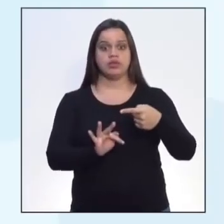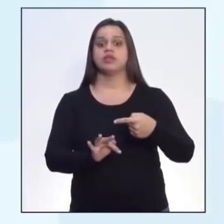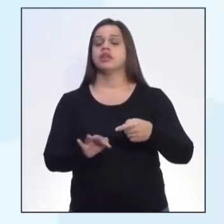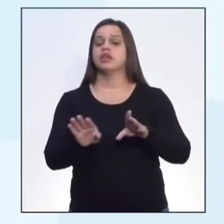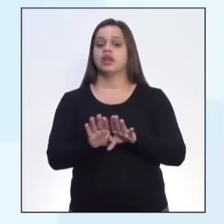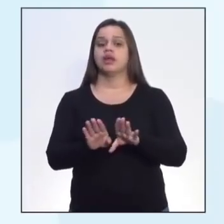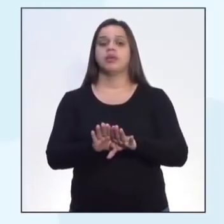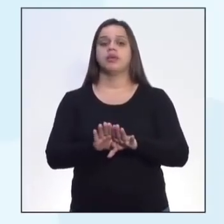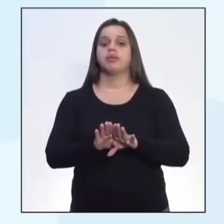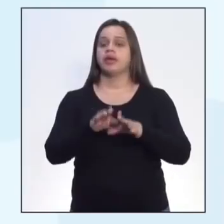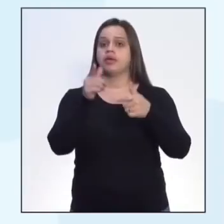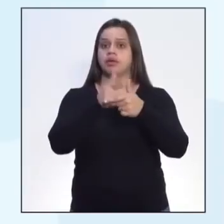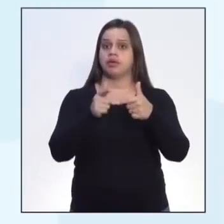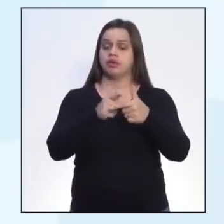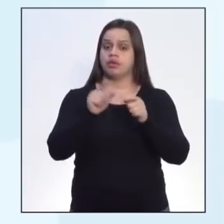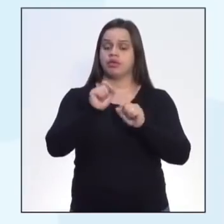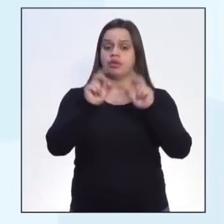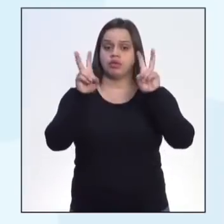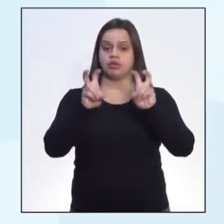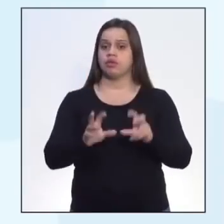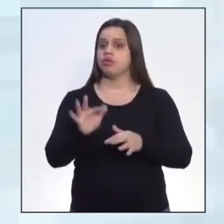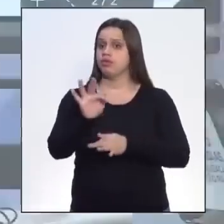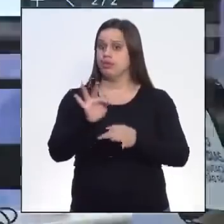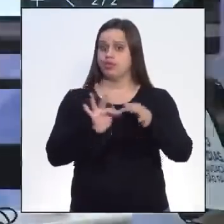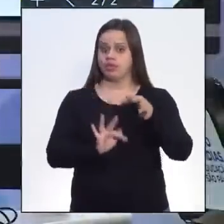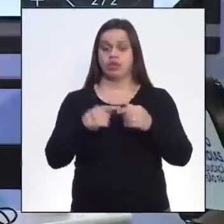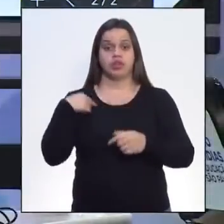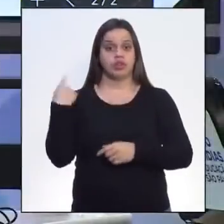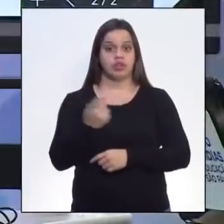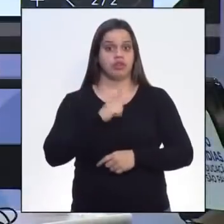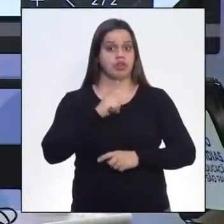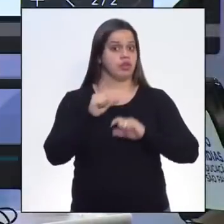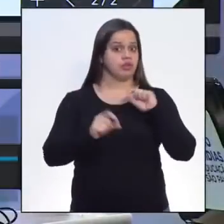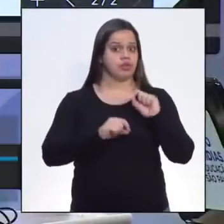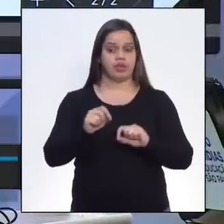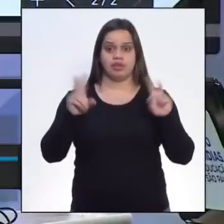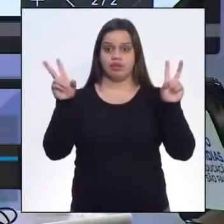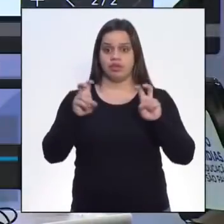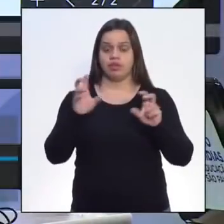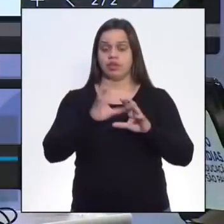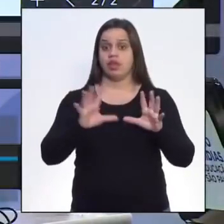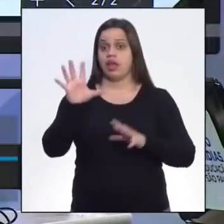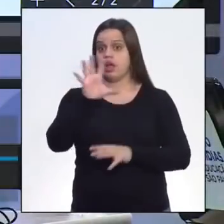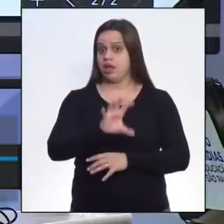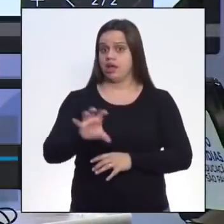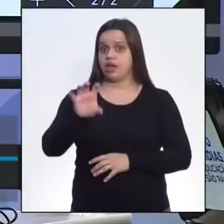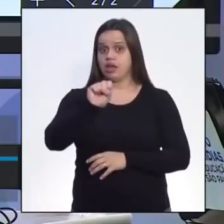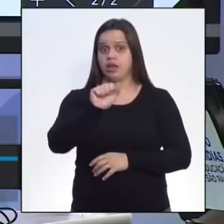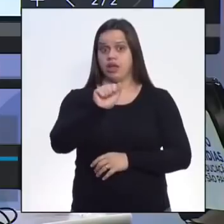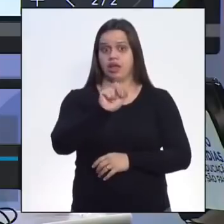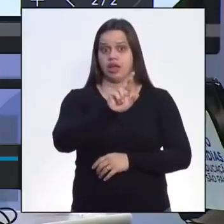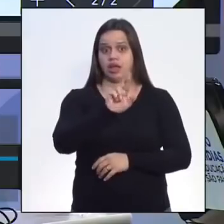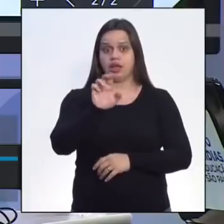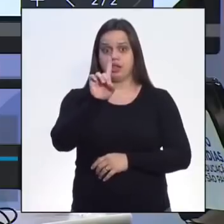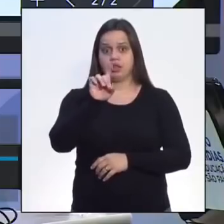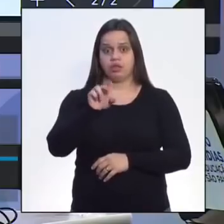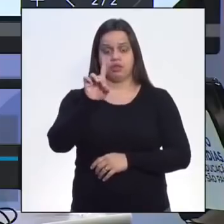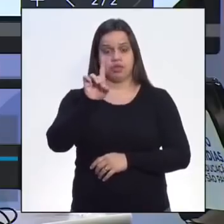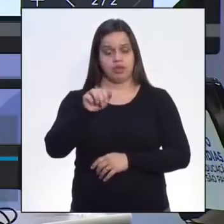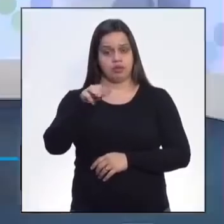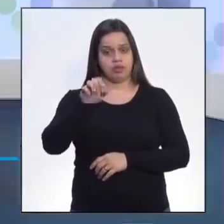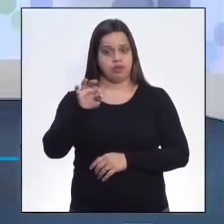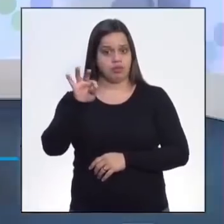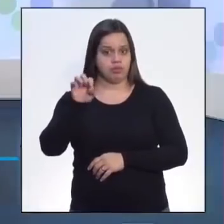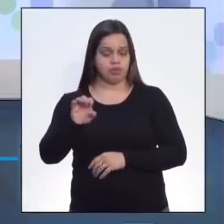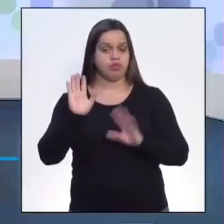frações, problemas envolvendo frações. E nós também teremos a questão do arredondamento, que foi bem falado, né, Jonas? Sim, que é